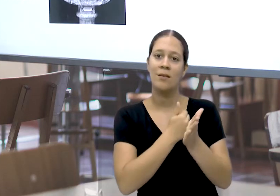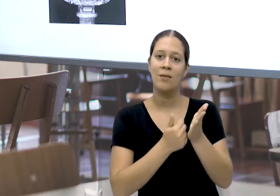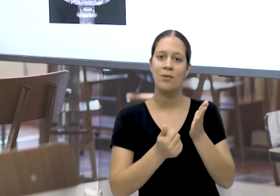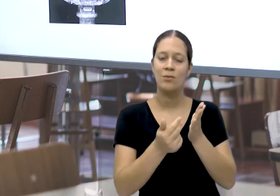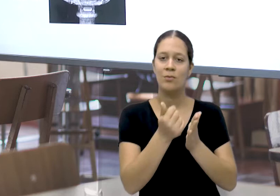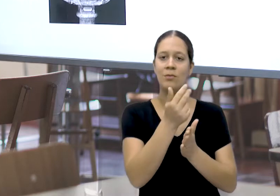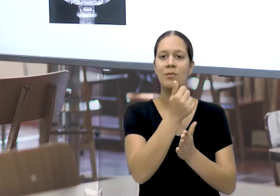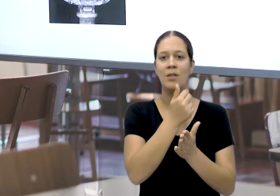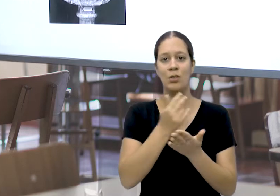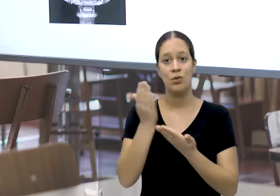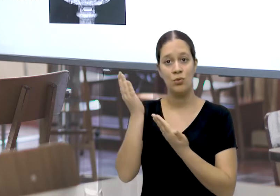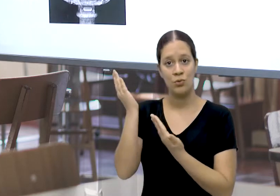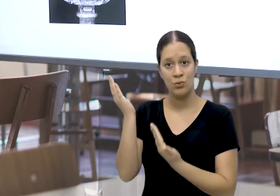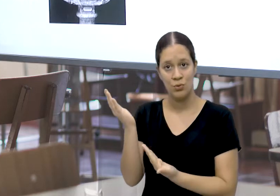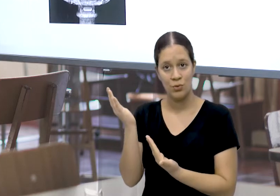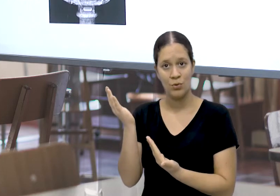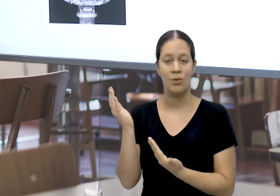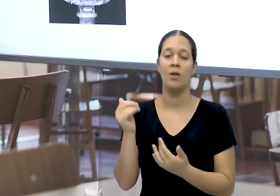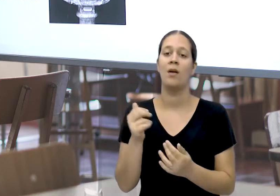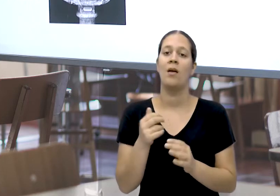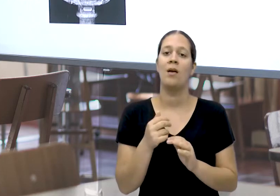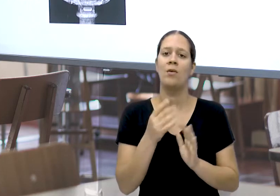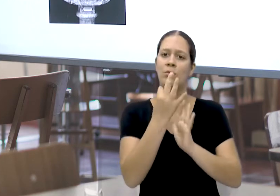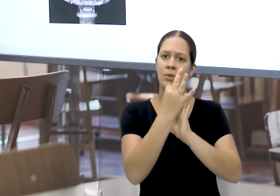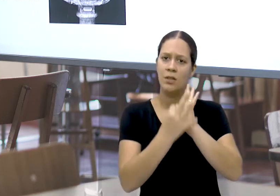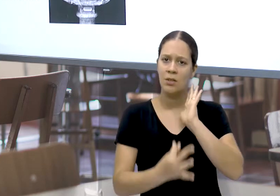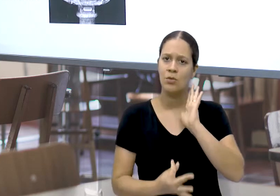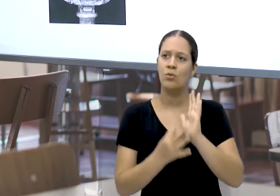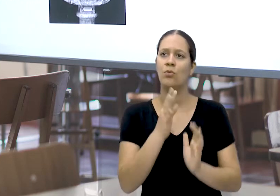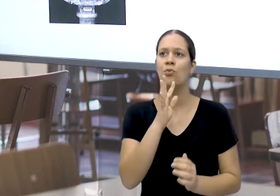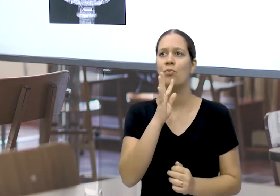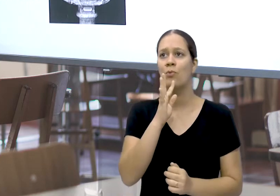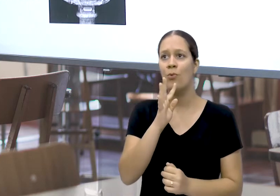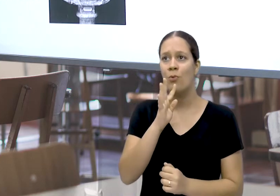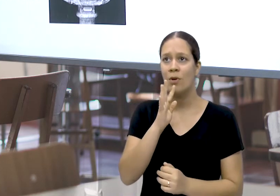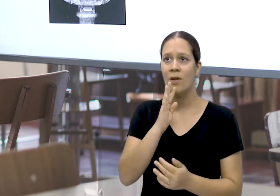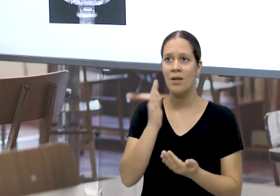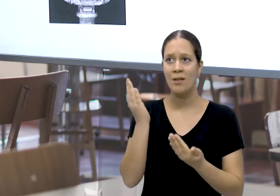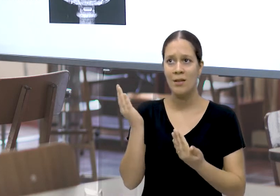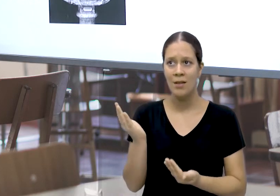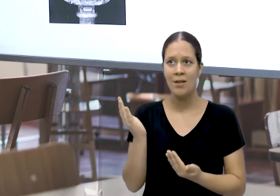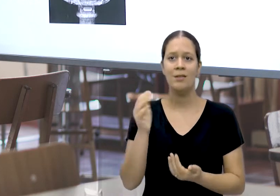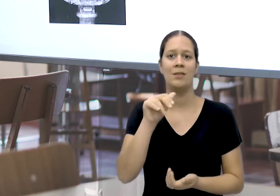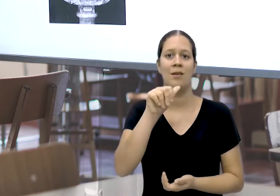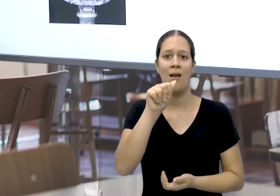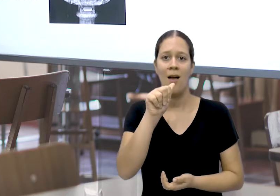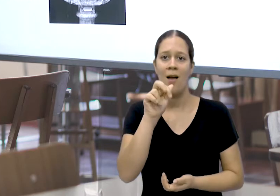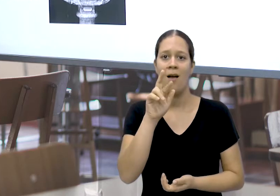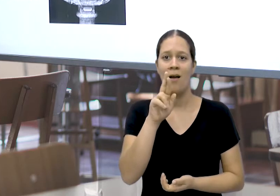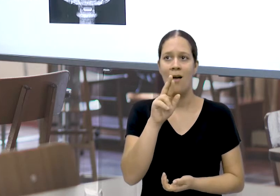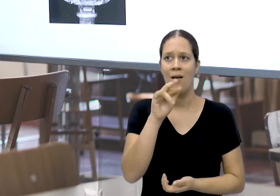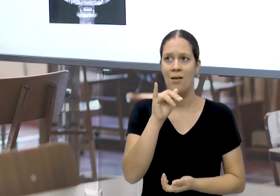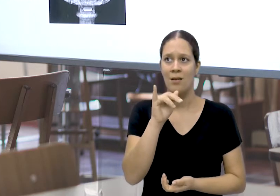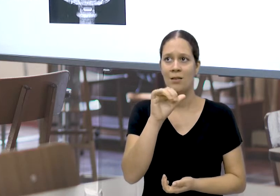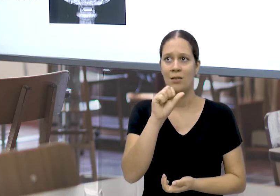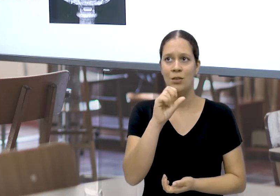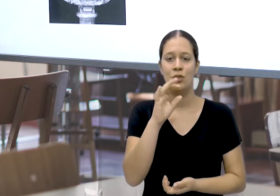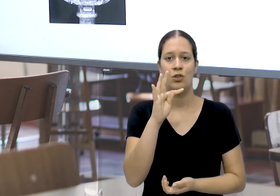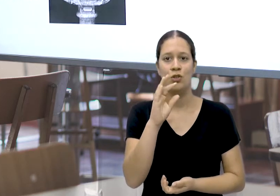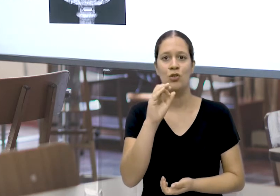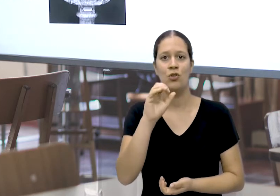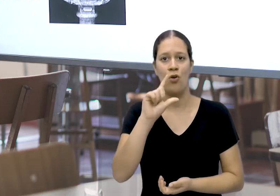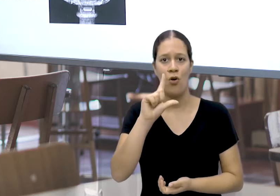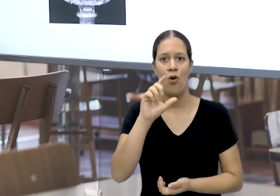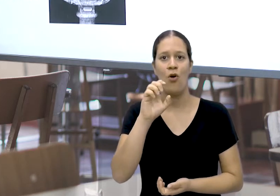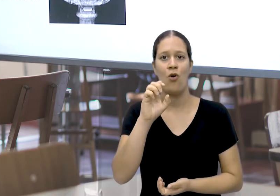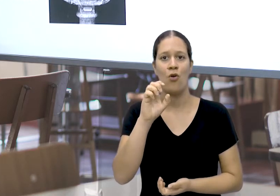seu Instagram, a forma como você organiza as suas imagens, aquilo é um outro texto, fala sobre você. Se você desenha algo,